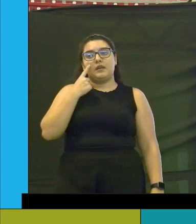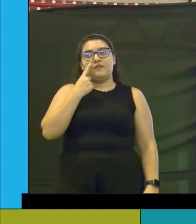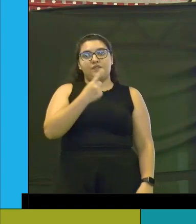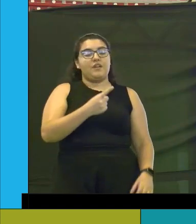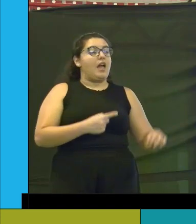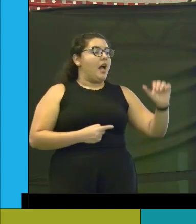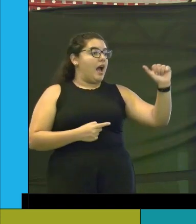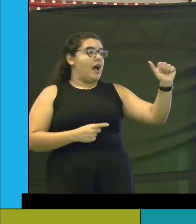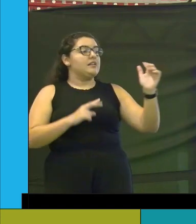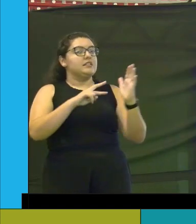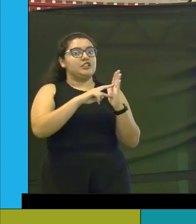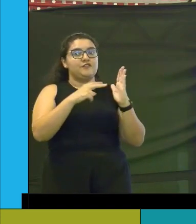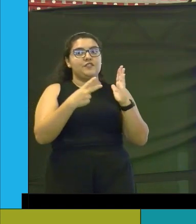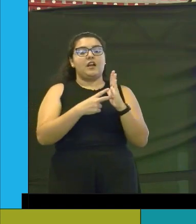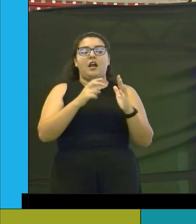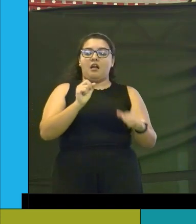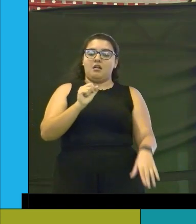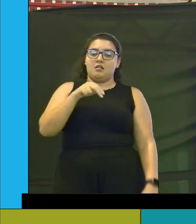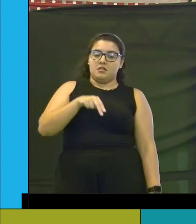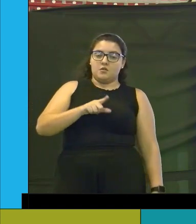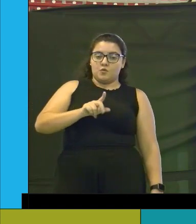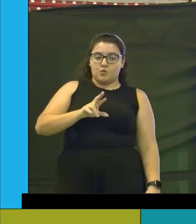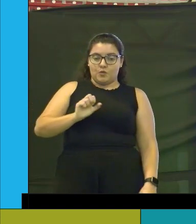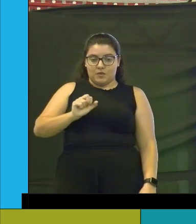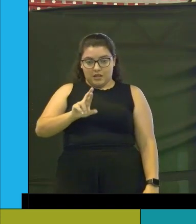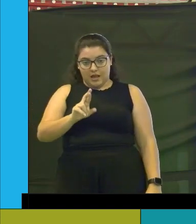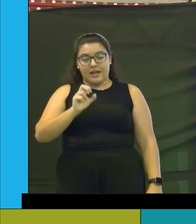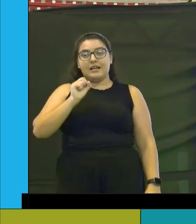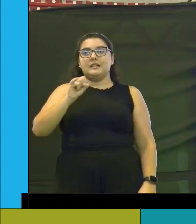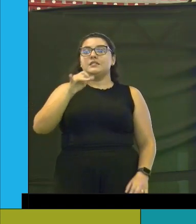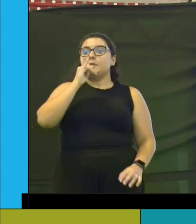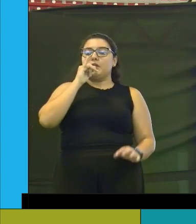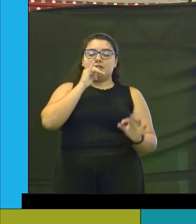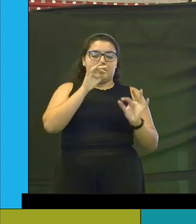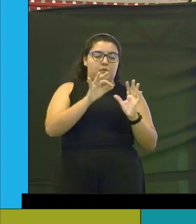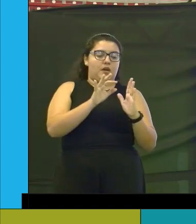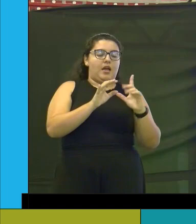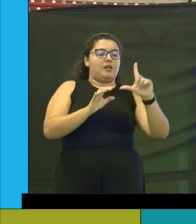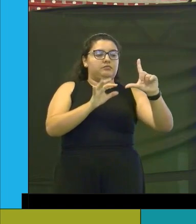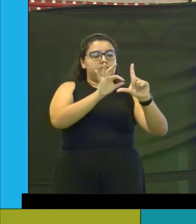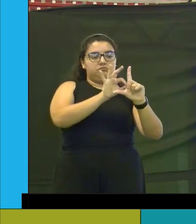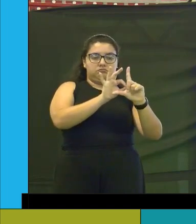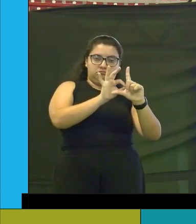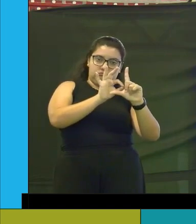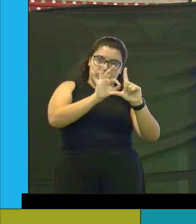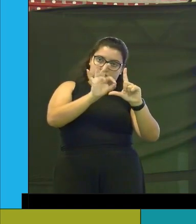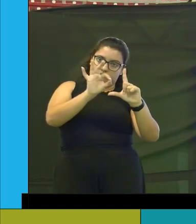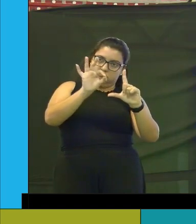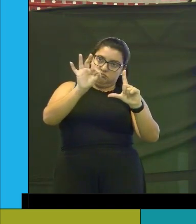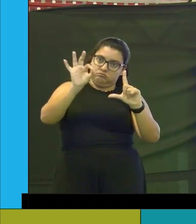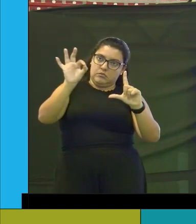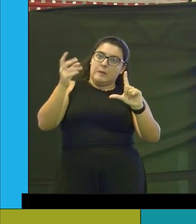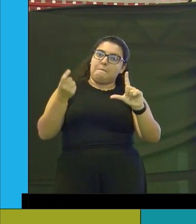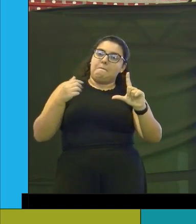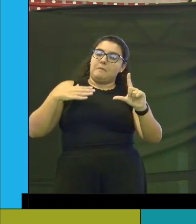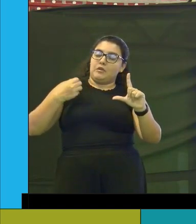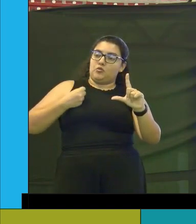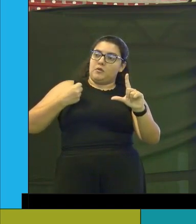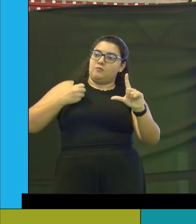você entender o quê? Que quanto maior a inclinação da reta, maior vai ser o valor daquele